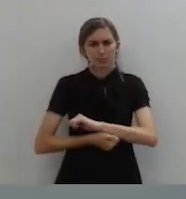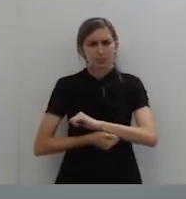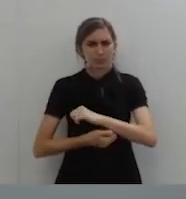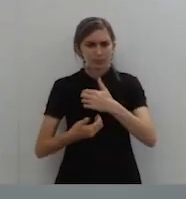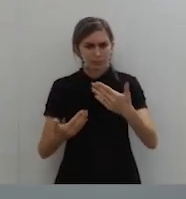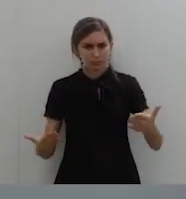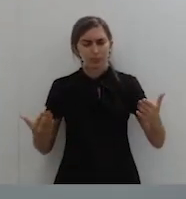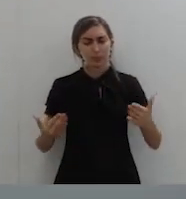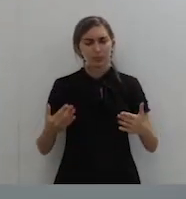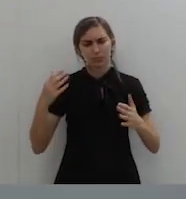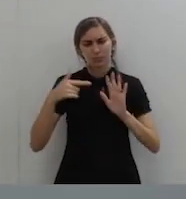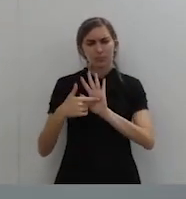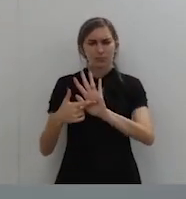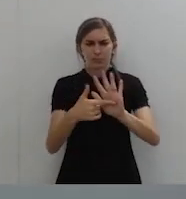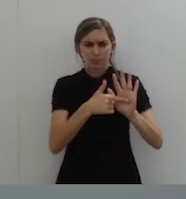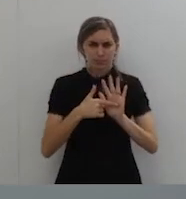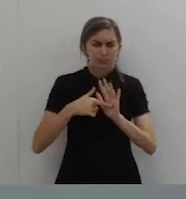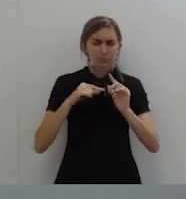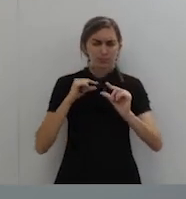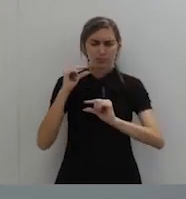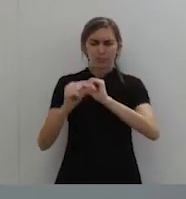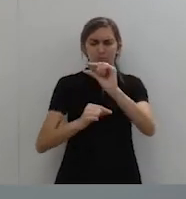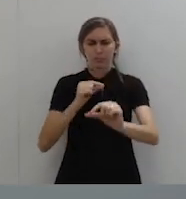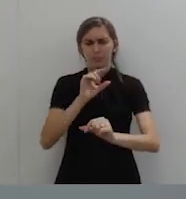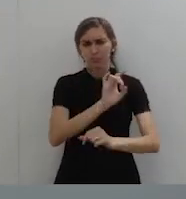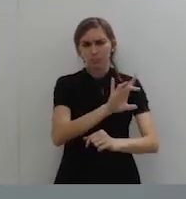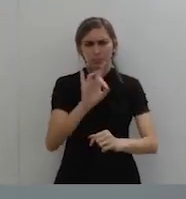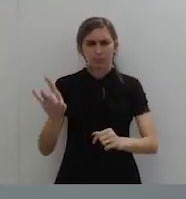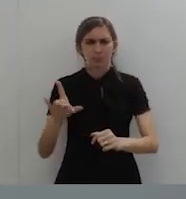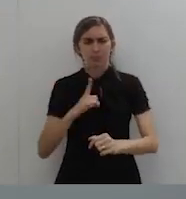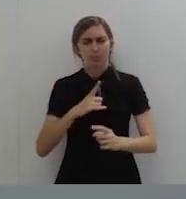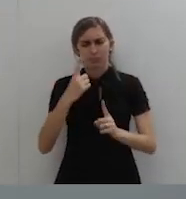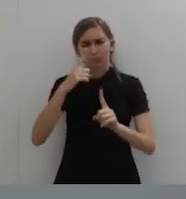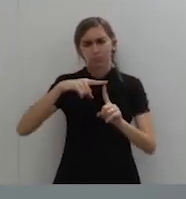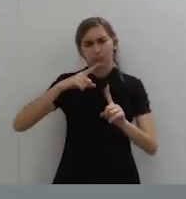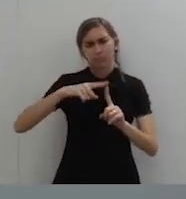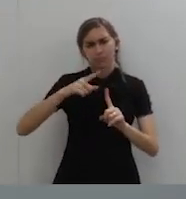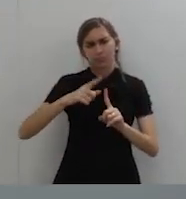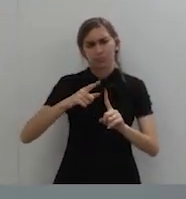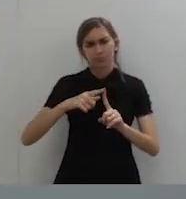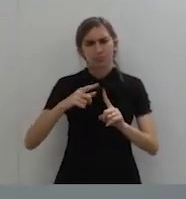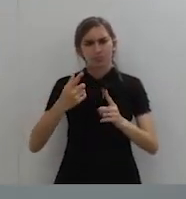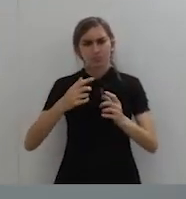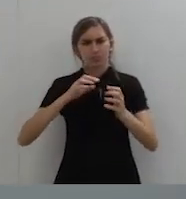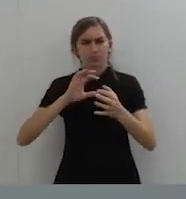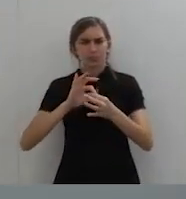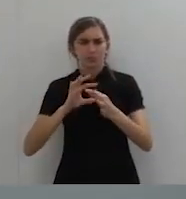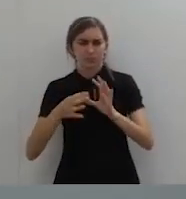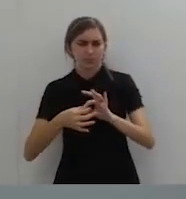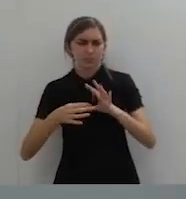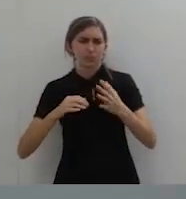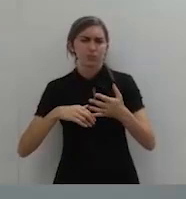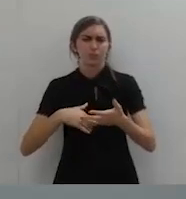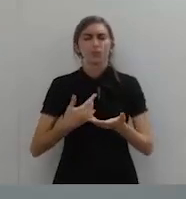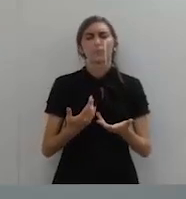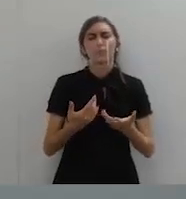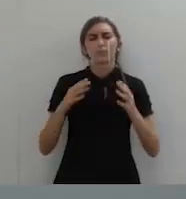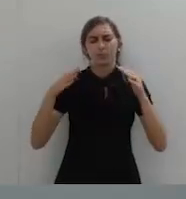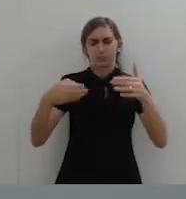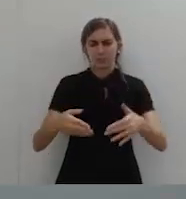esportivos, tá? E aí a gente vai apresentar um pouquinho de cada um dele e tem um tipo específico do jogo que a gente vai se deter